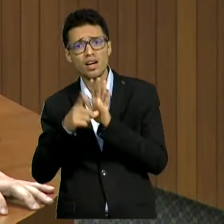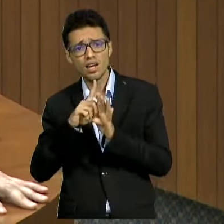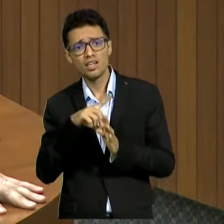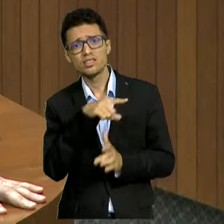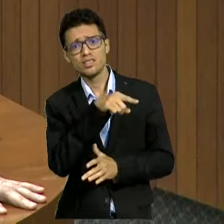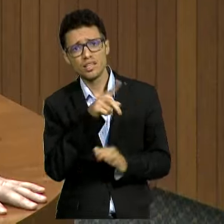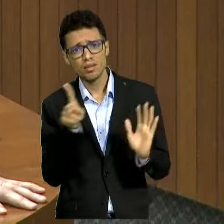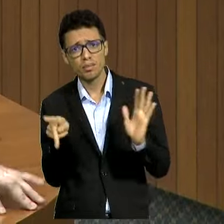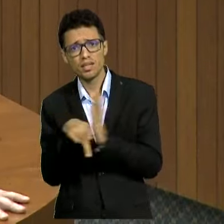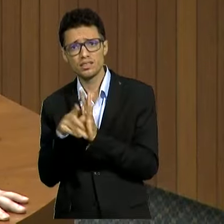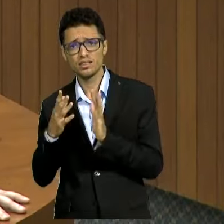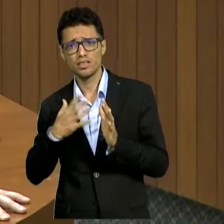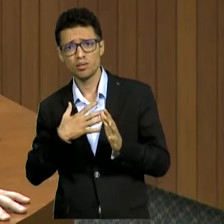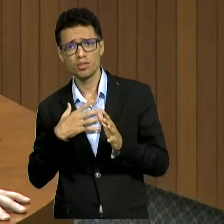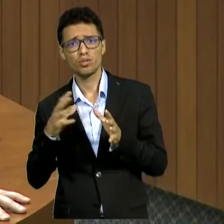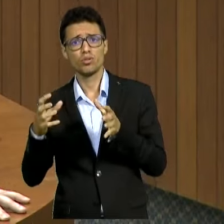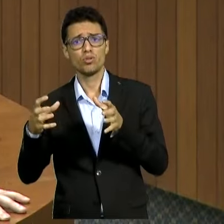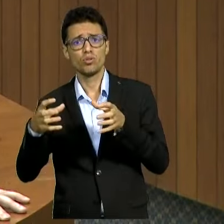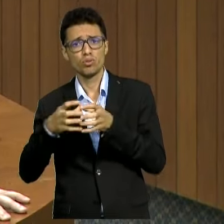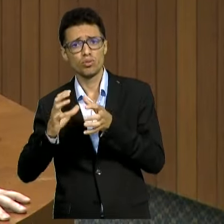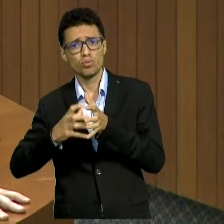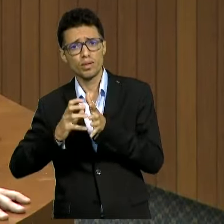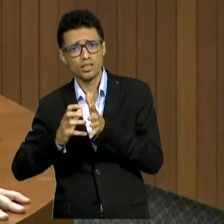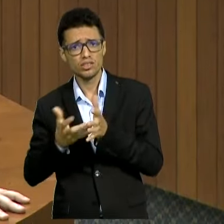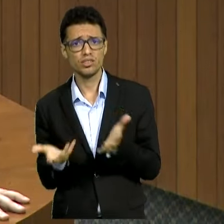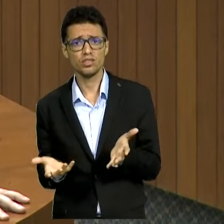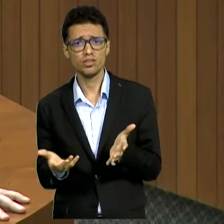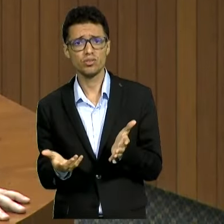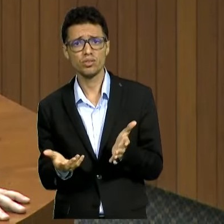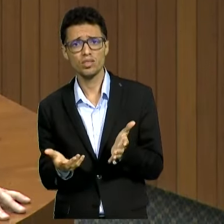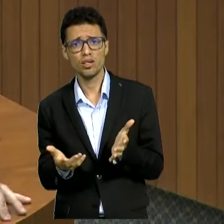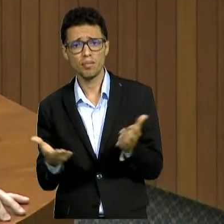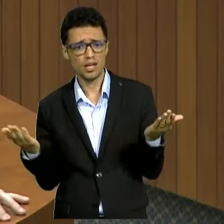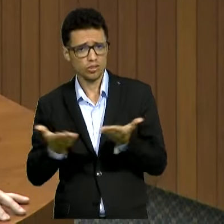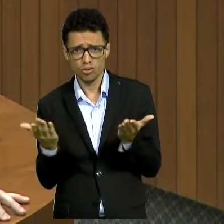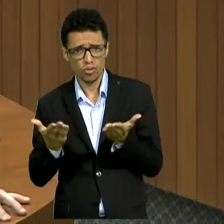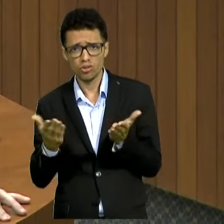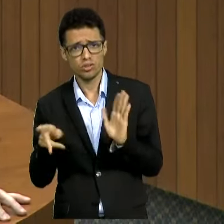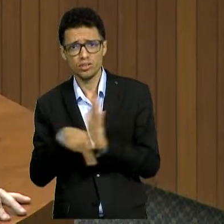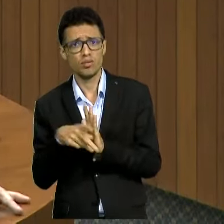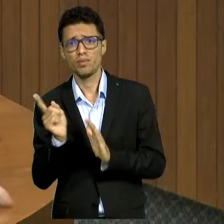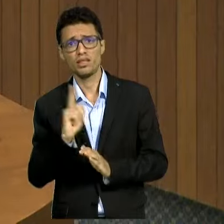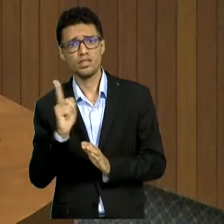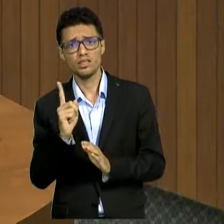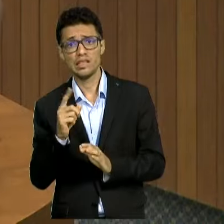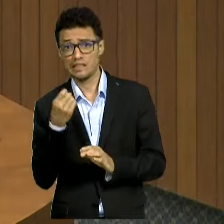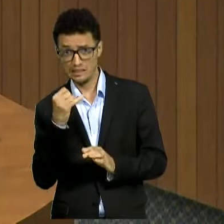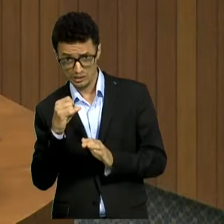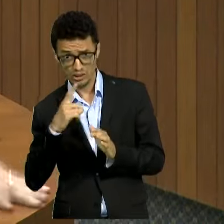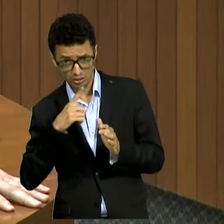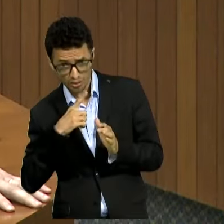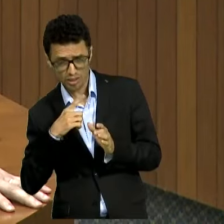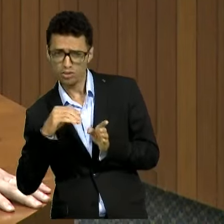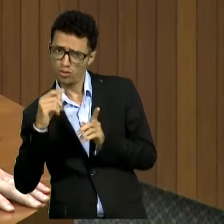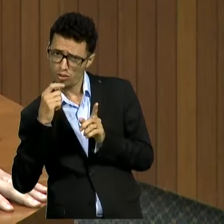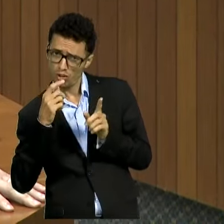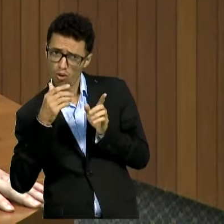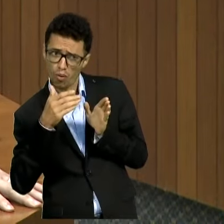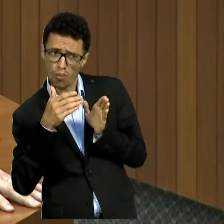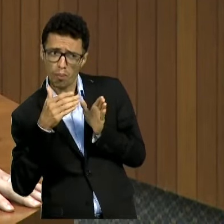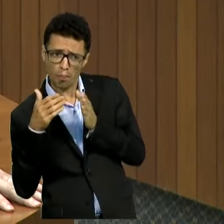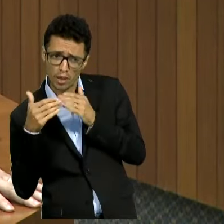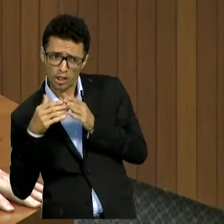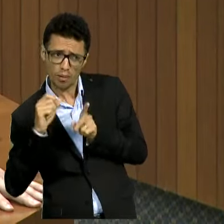se pertencesse, eu digo, pediria a sua expulsão. Porque eu nunca vi, na nossa história, o